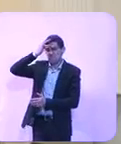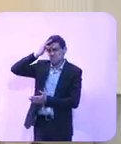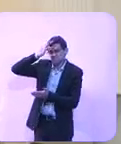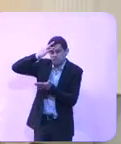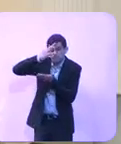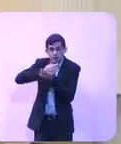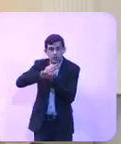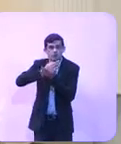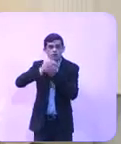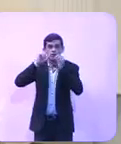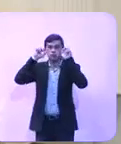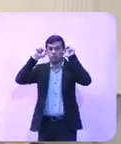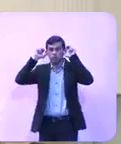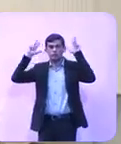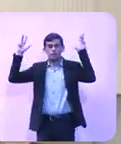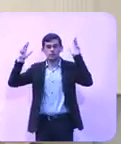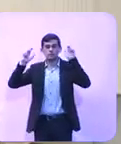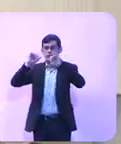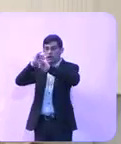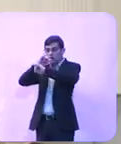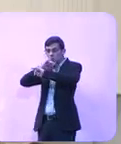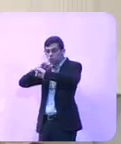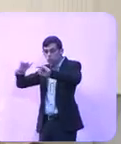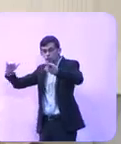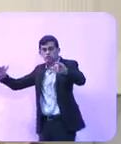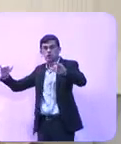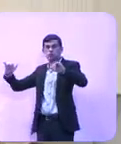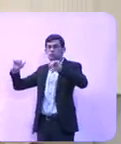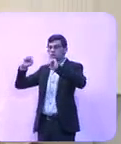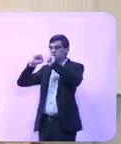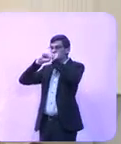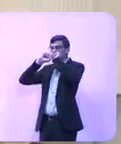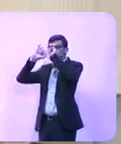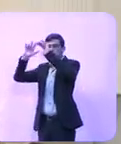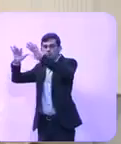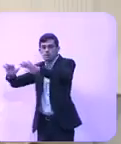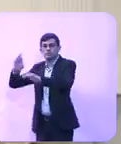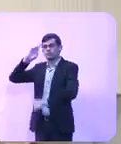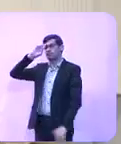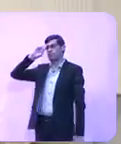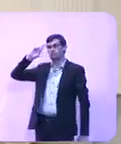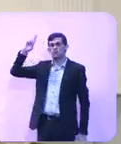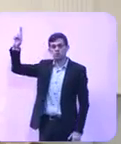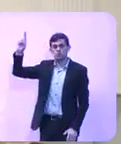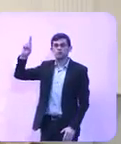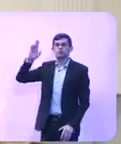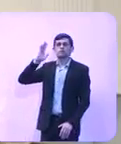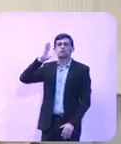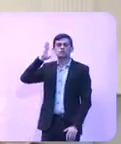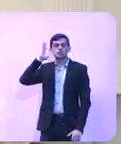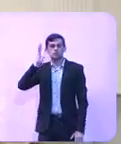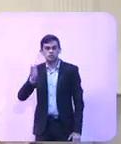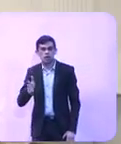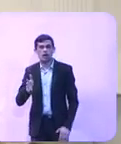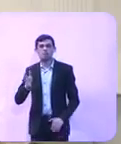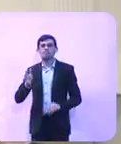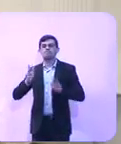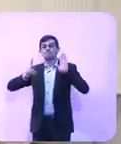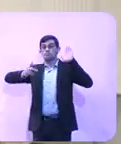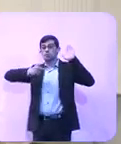fé, Moisés estava anunciando as bênçãos do Senhor que já haviam